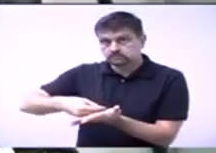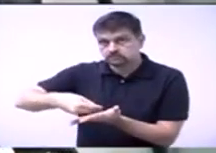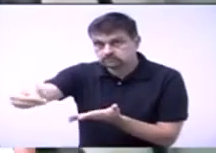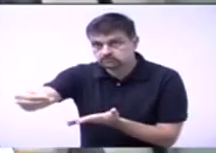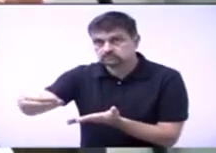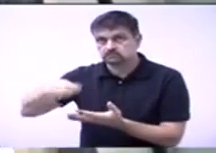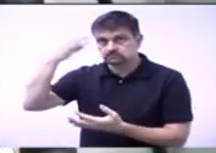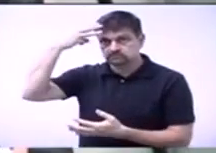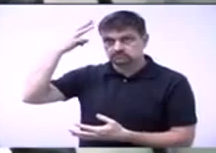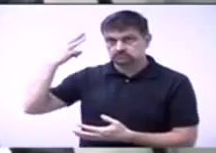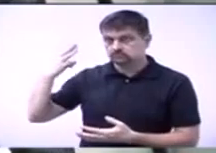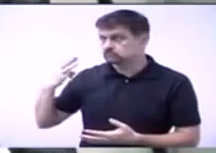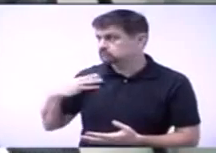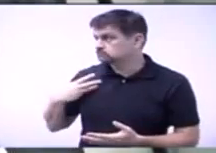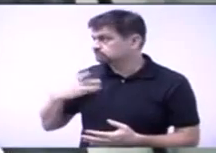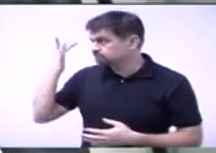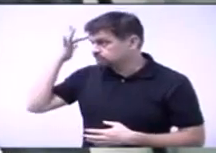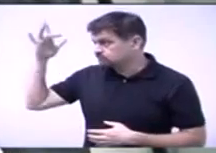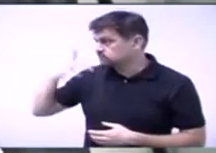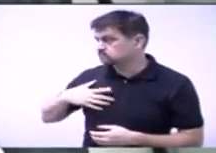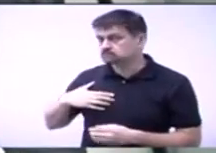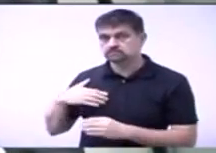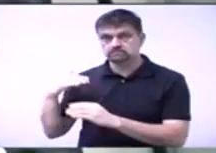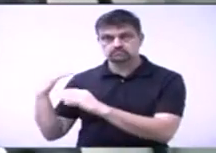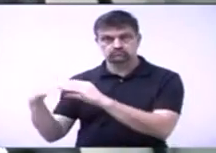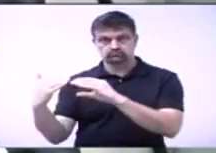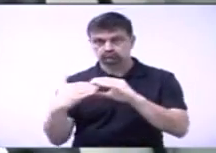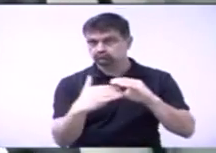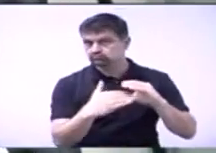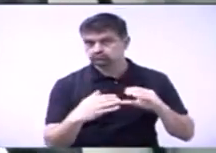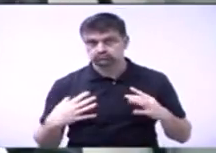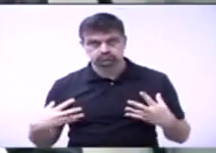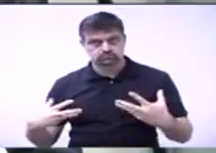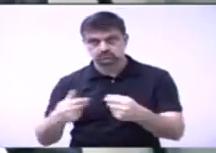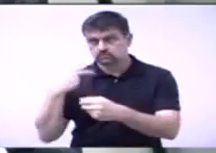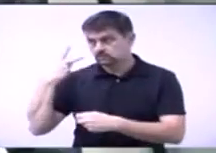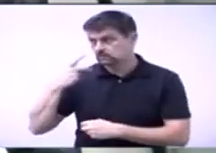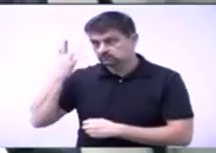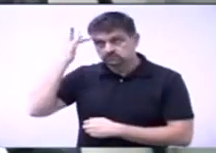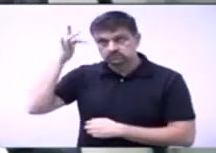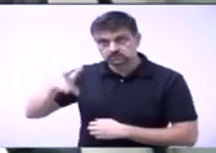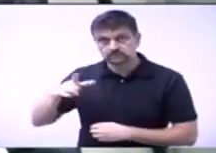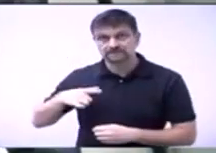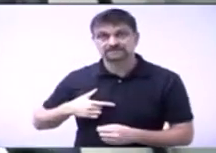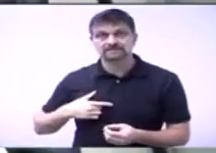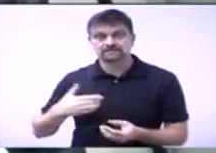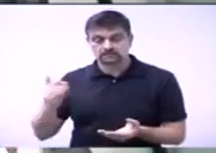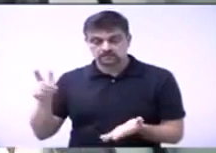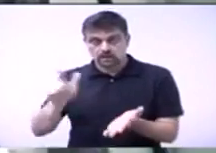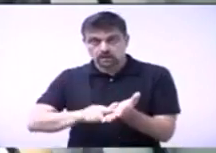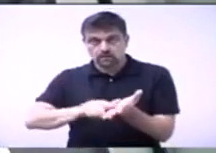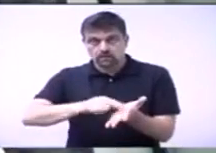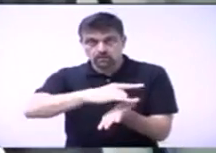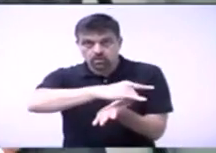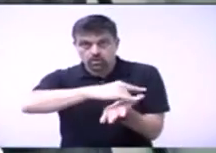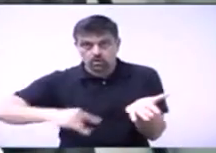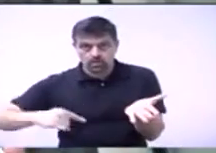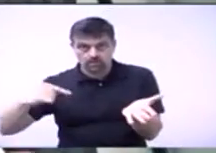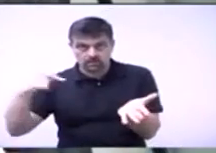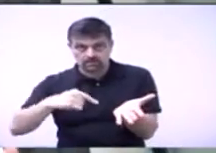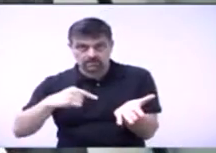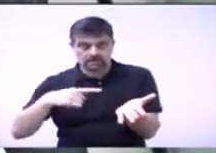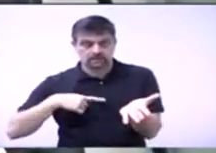uma cópia à época, não sei se disponibilizei para os colegas também. E essa ação, então, está discutindo lá